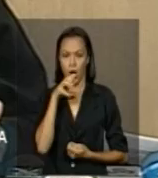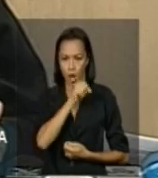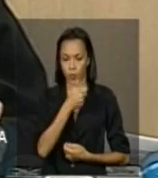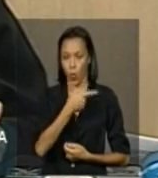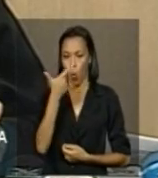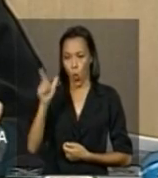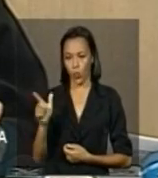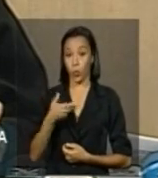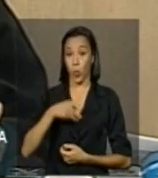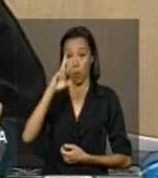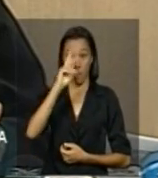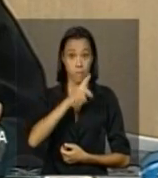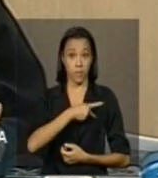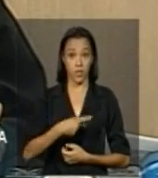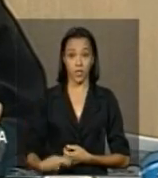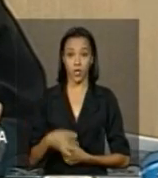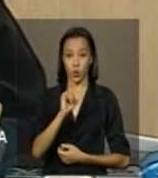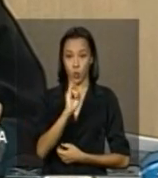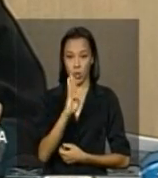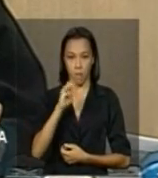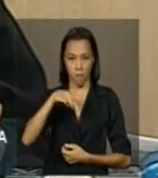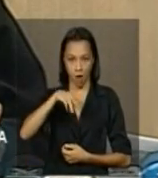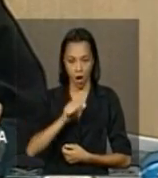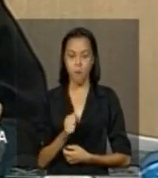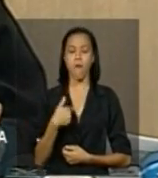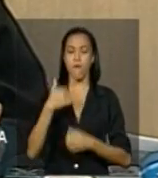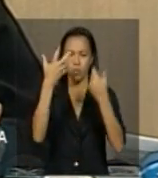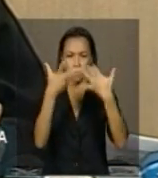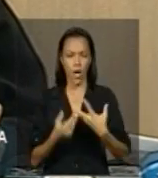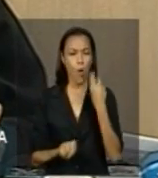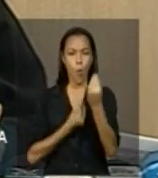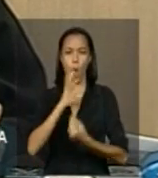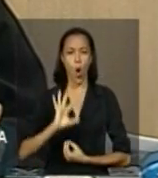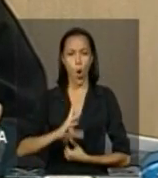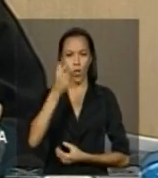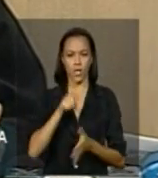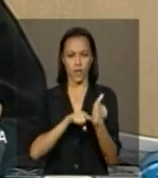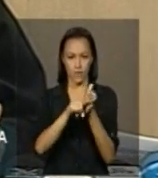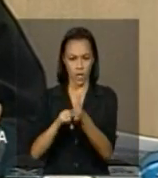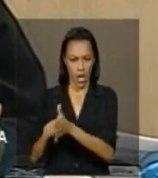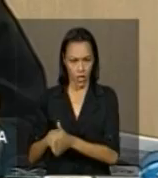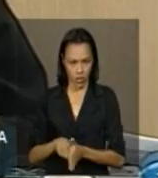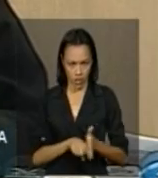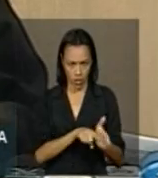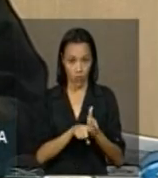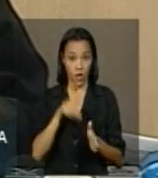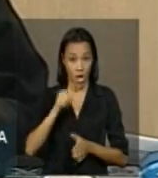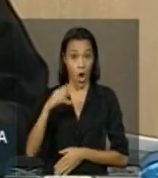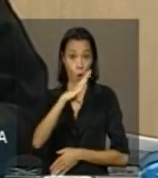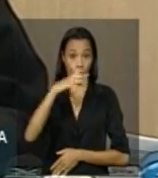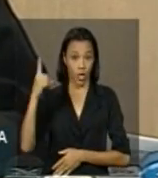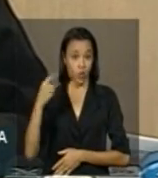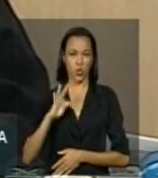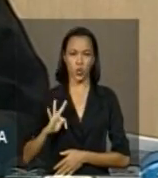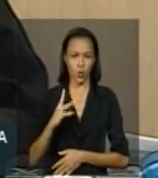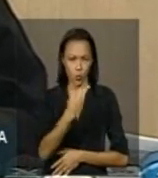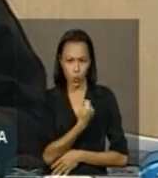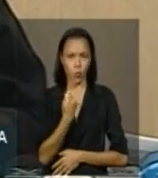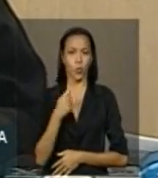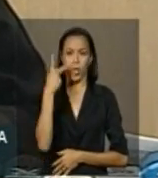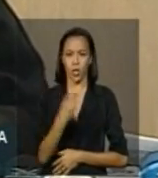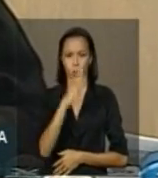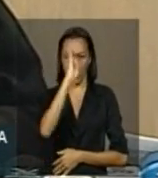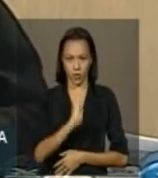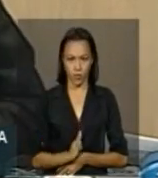ao presidente do Ibama Dr V e Ramiro se quiser fazer um comentário sobre a fiscalização tá que é a pessoa de frente que coordena todas as ações de fiscalização Ambiental no